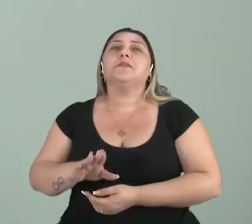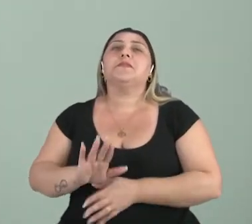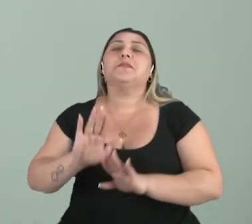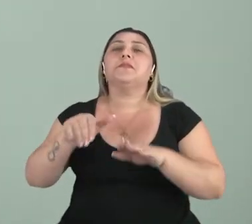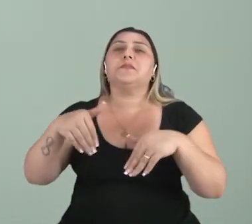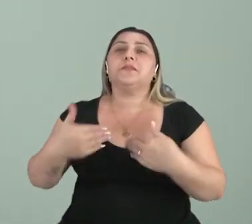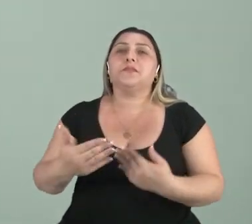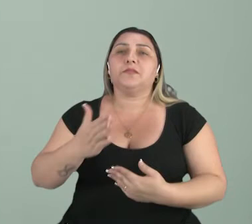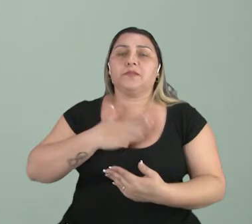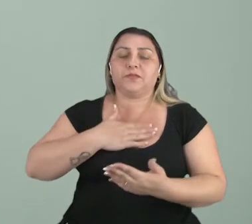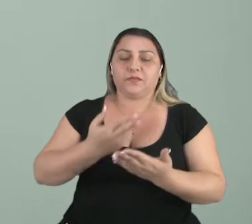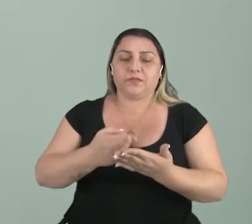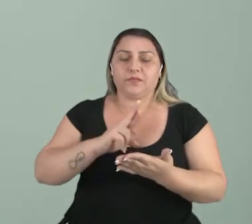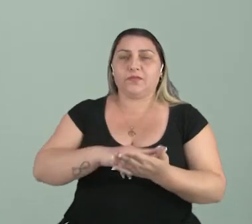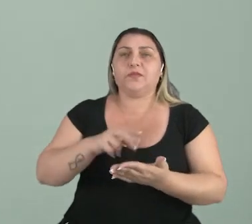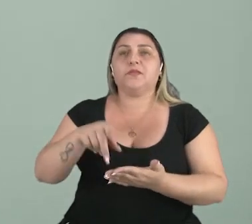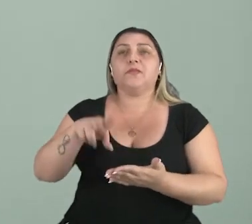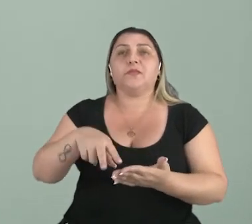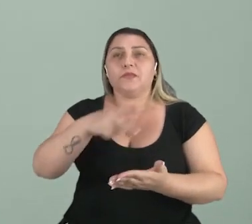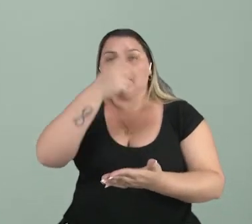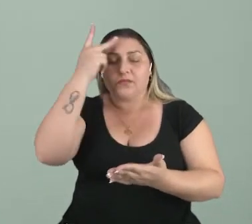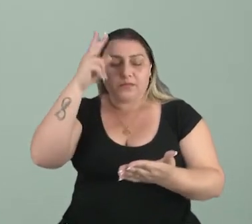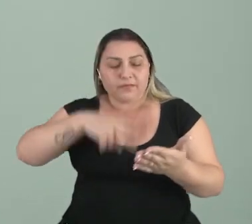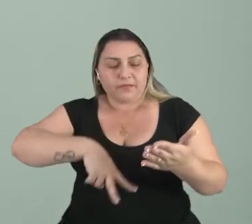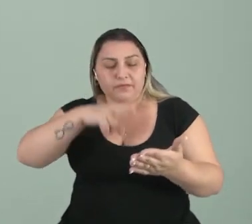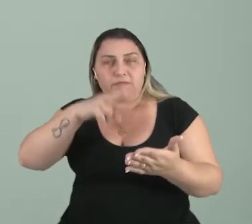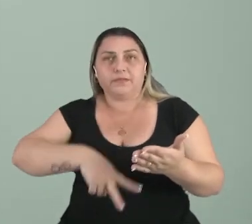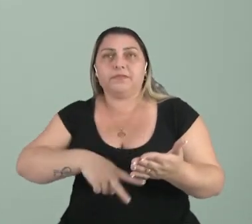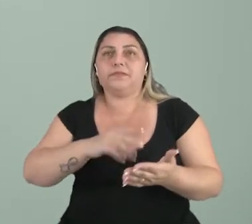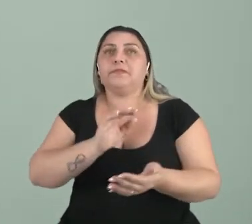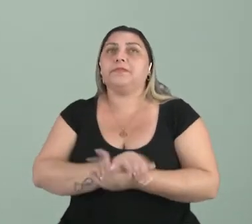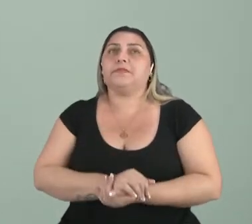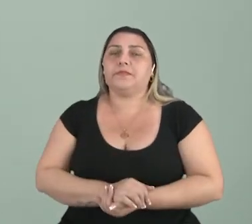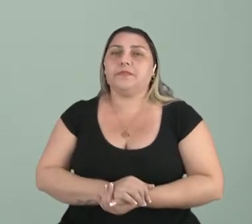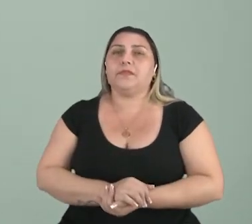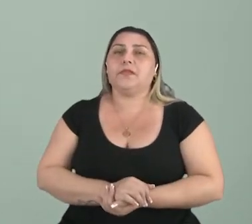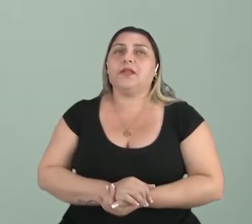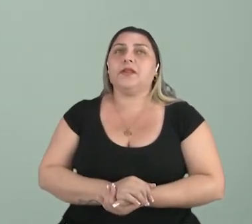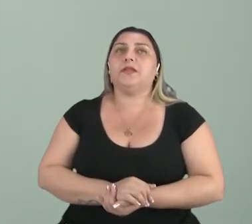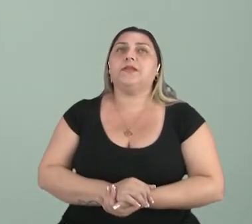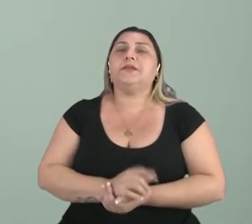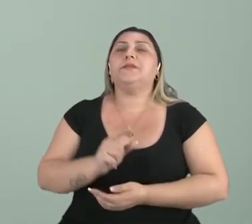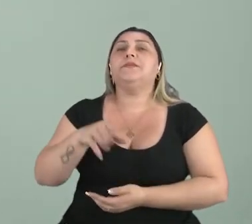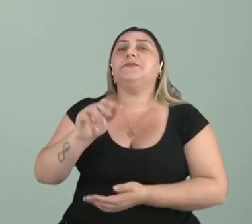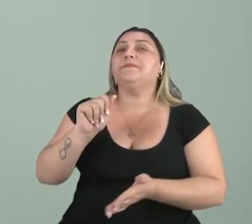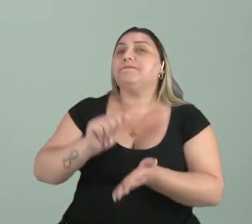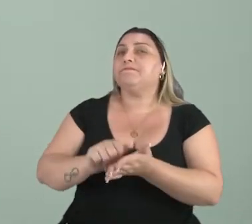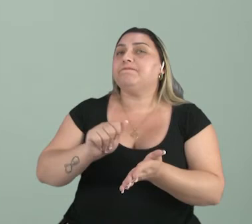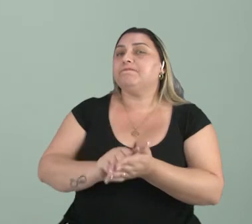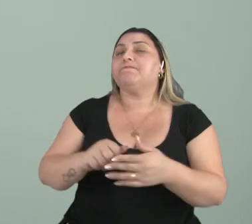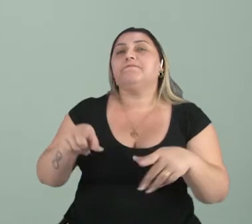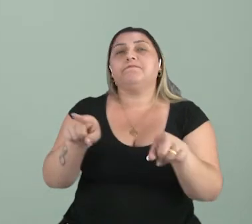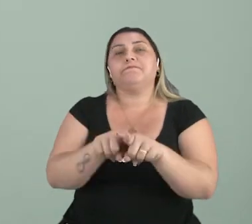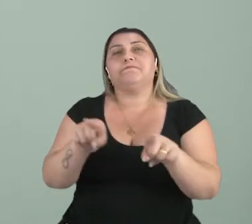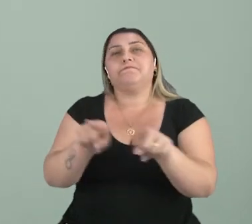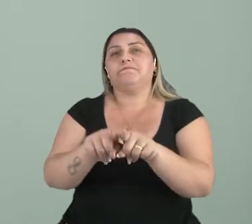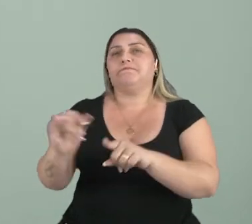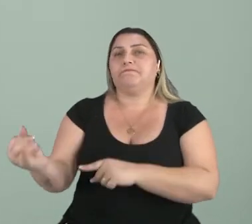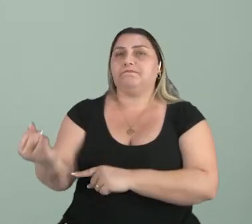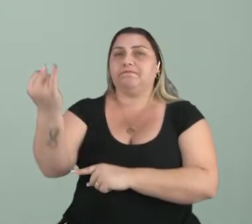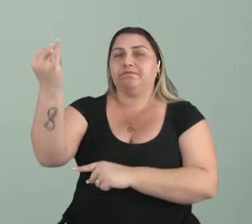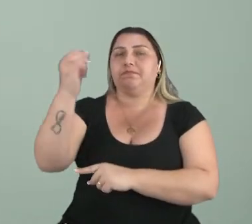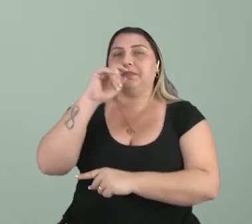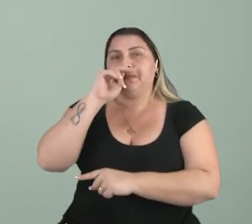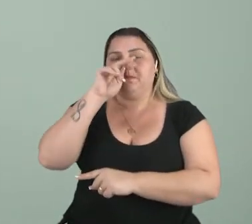o público-alvo da minha revista? Quem são os meus leitores? Então, delimitar a quem você vai escrever também é